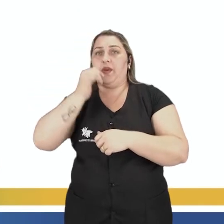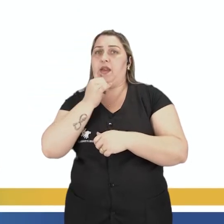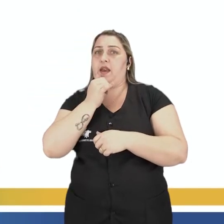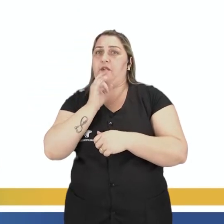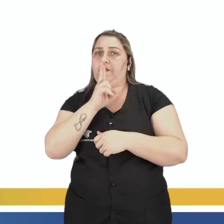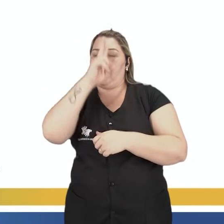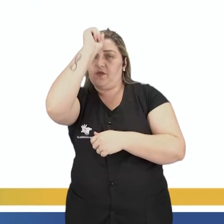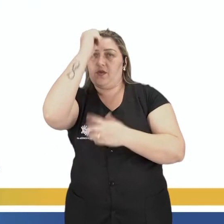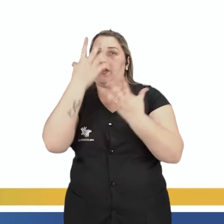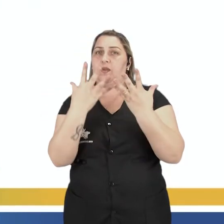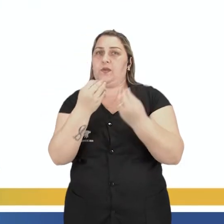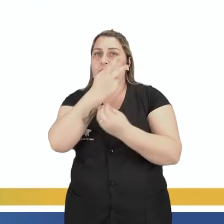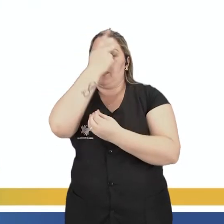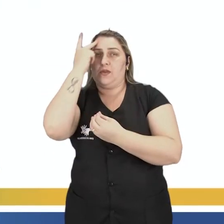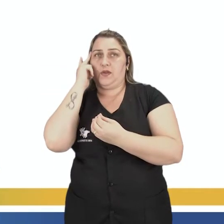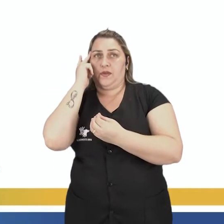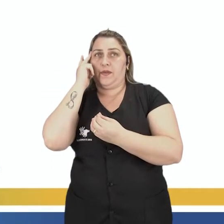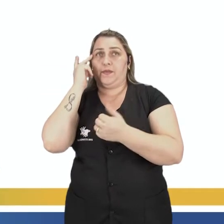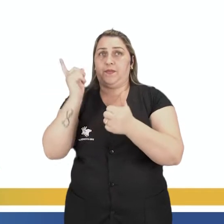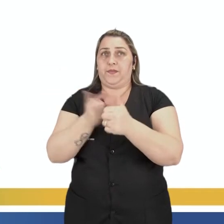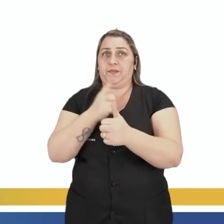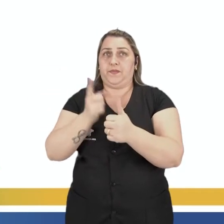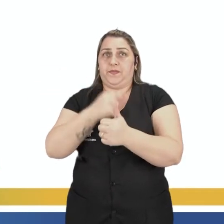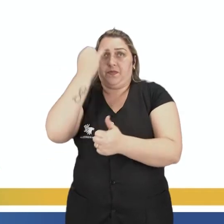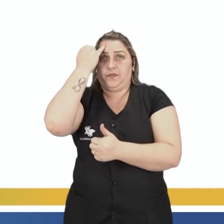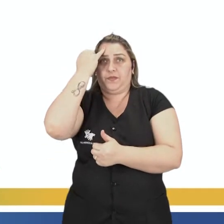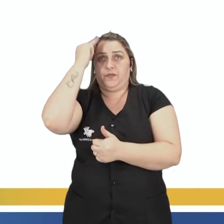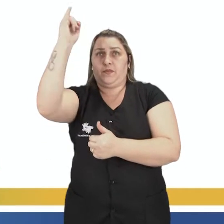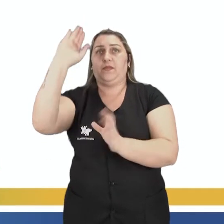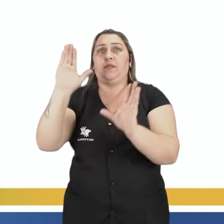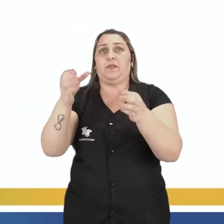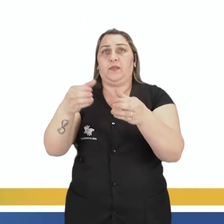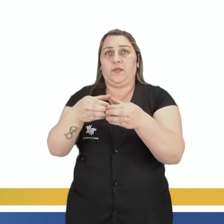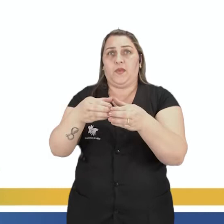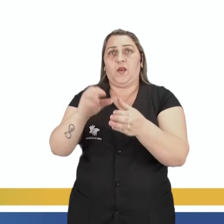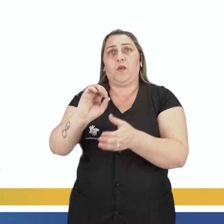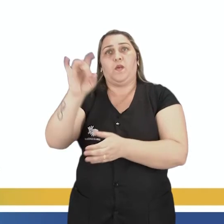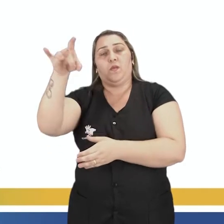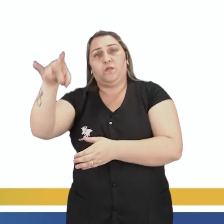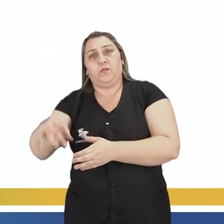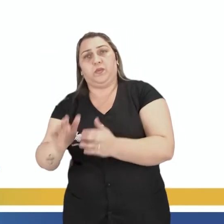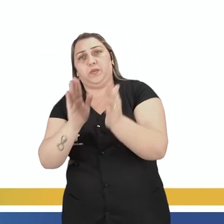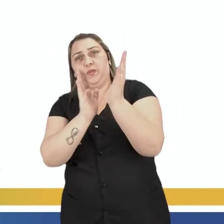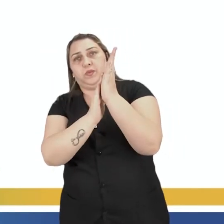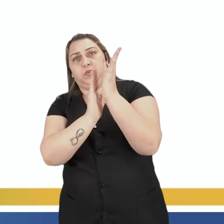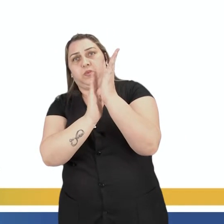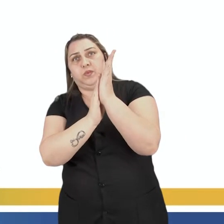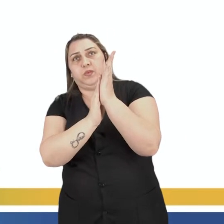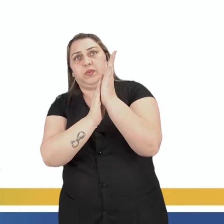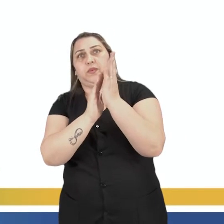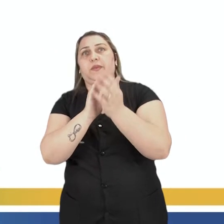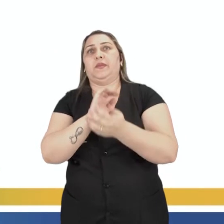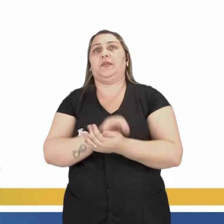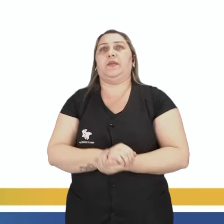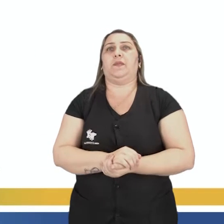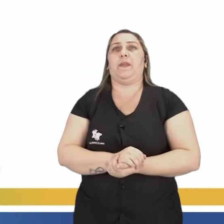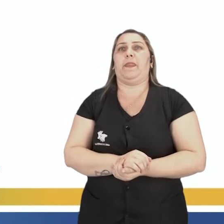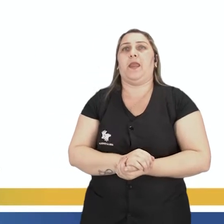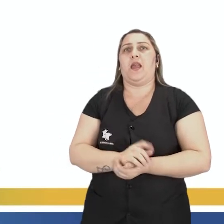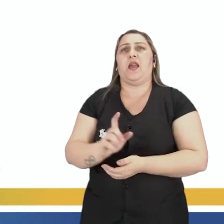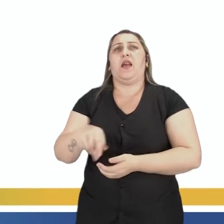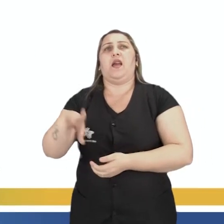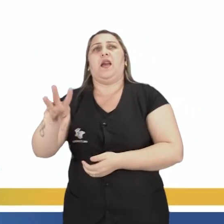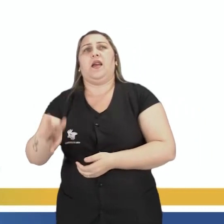muitas pessoas. Desde a primeira ideia de uma peça ou uma cena até o último eco de